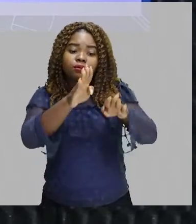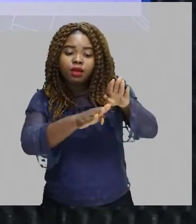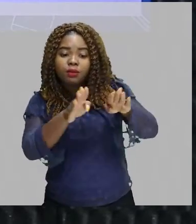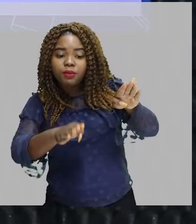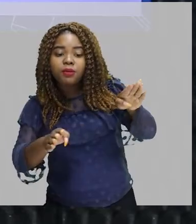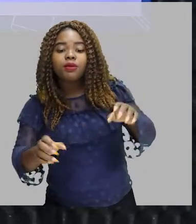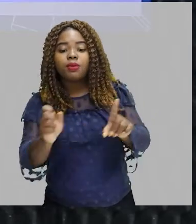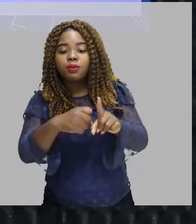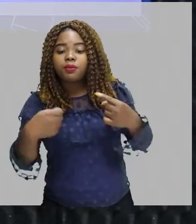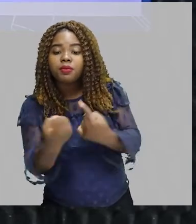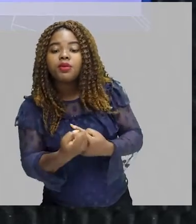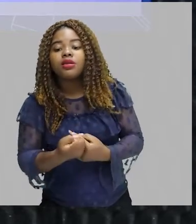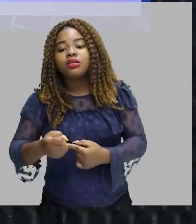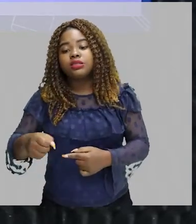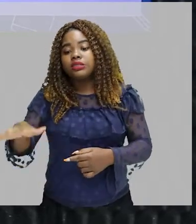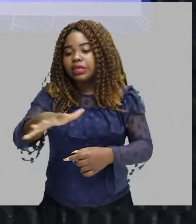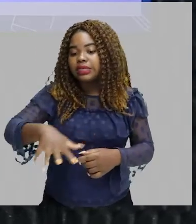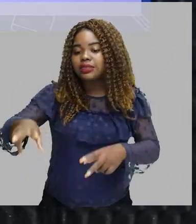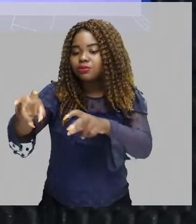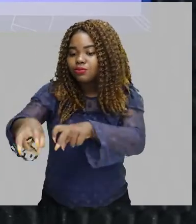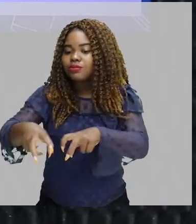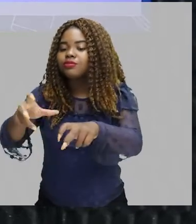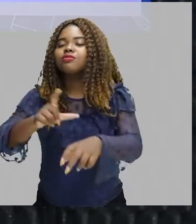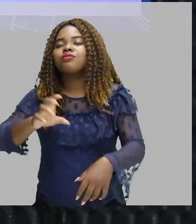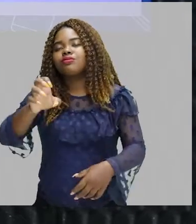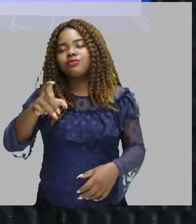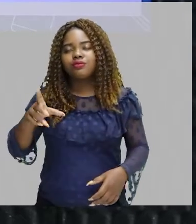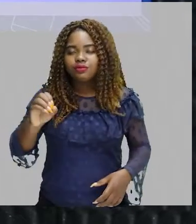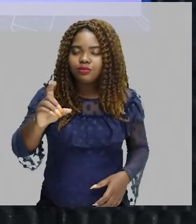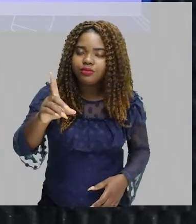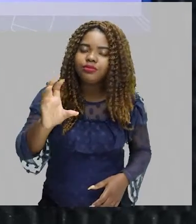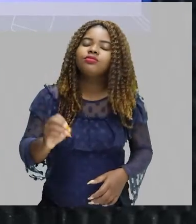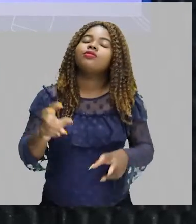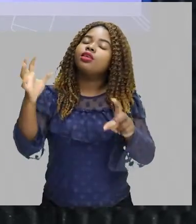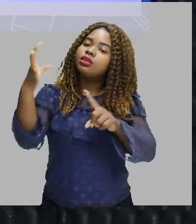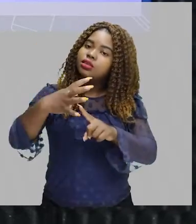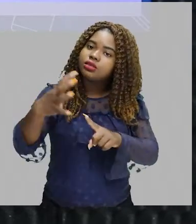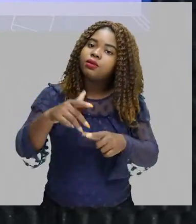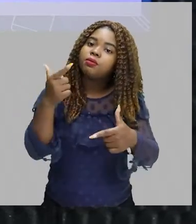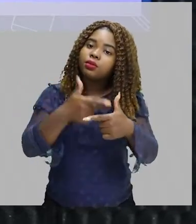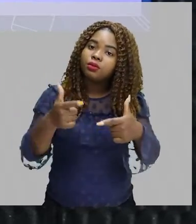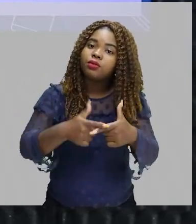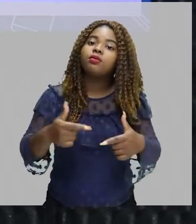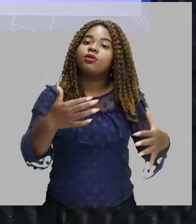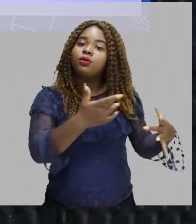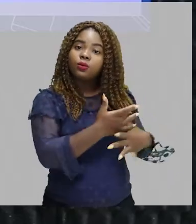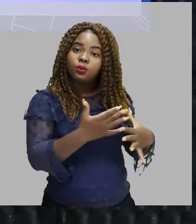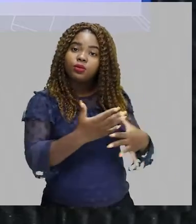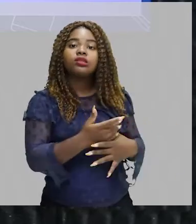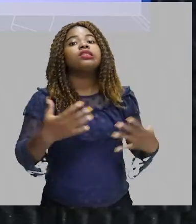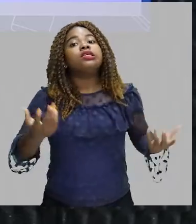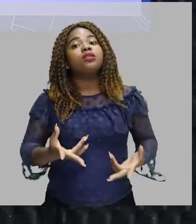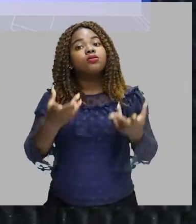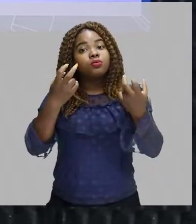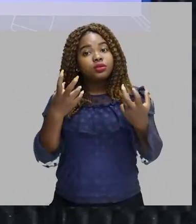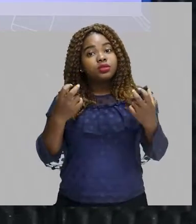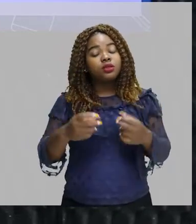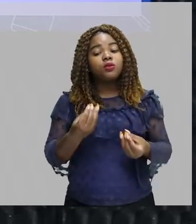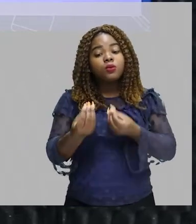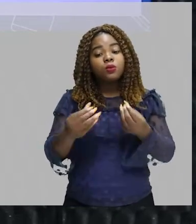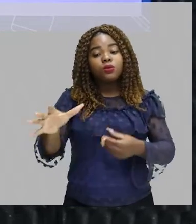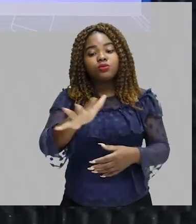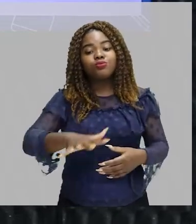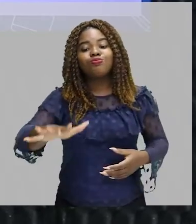campo, que vai levar ao êxodo rural, que influencia também em problemáticas urbanas. Beleza? Então tu vê como estes espaços eles